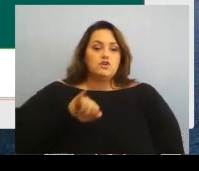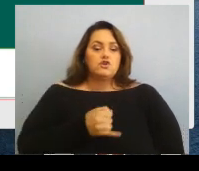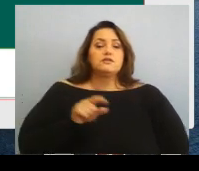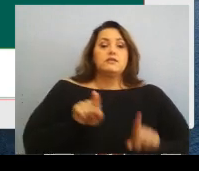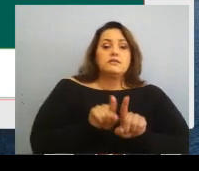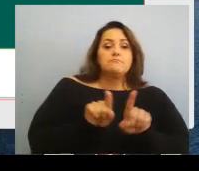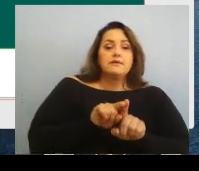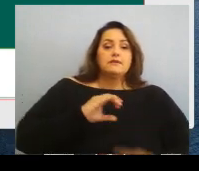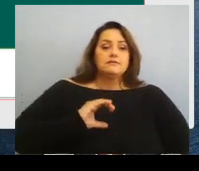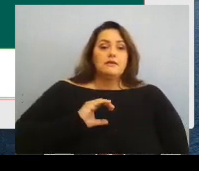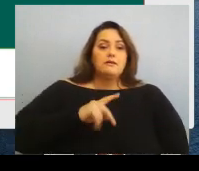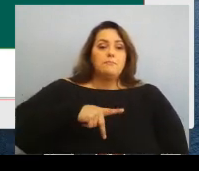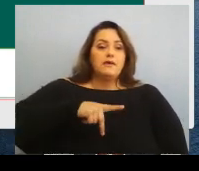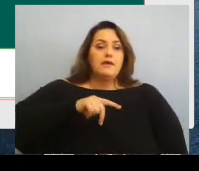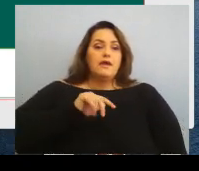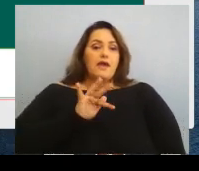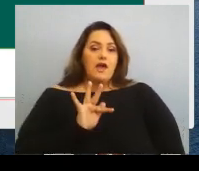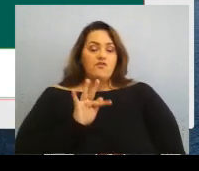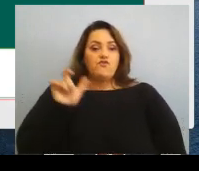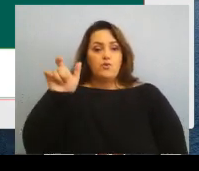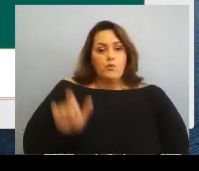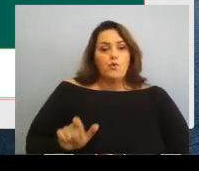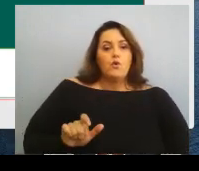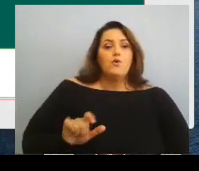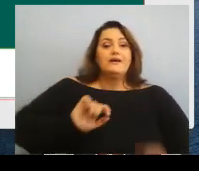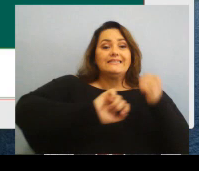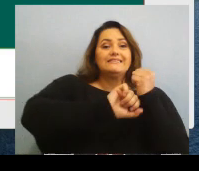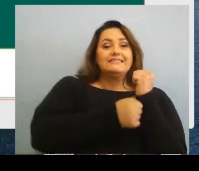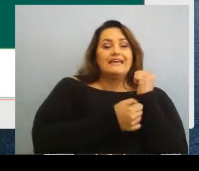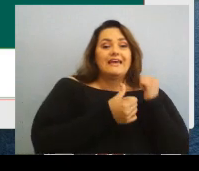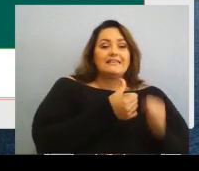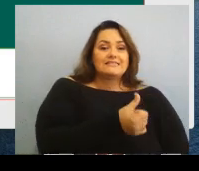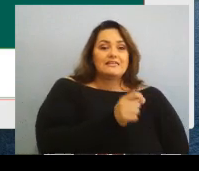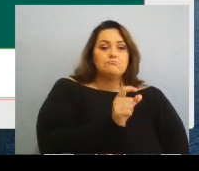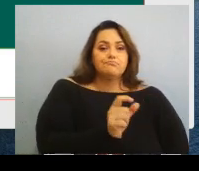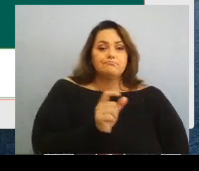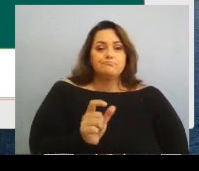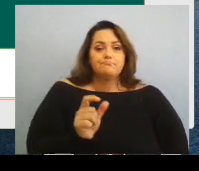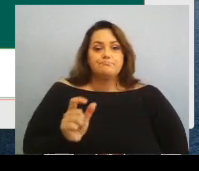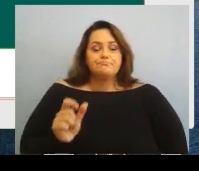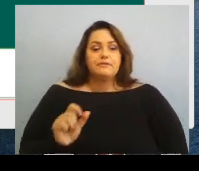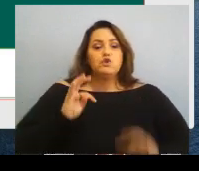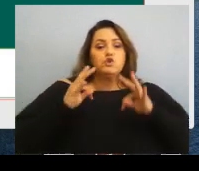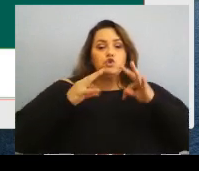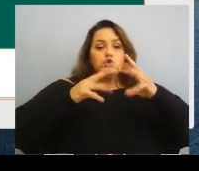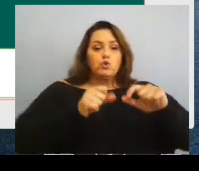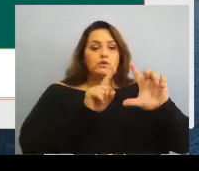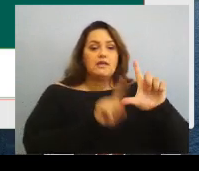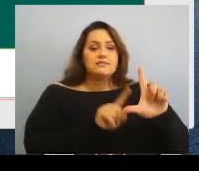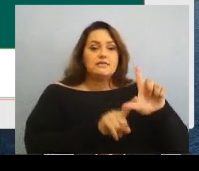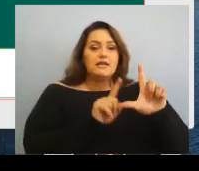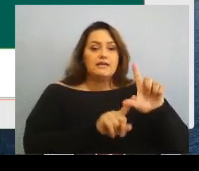do cadastrador e da senha, que vão ter 6 dígitos. E é importante mencionar que todas as letras das senhas,